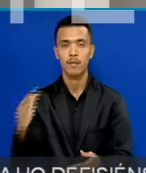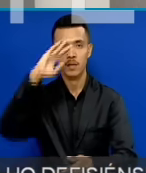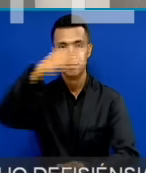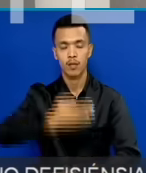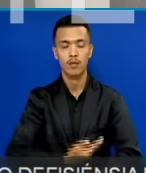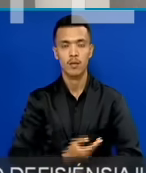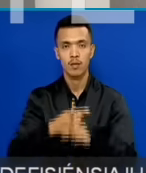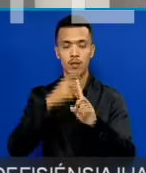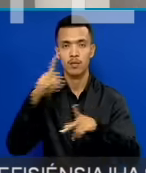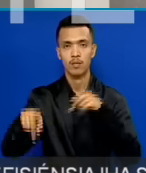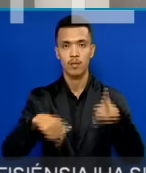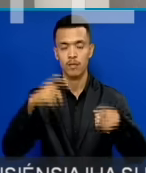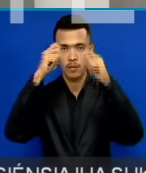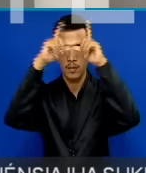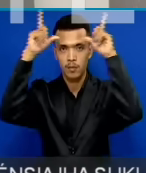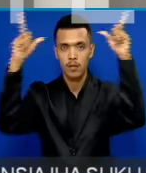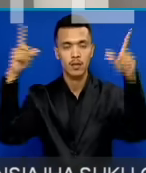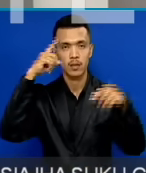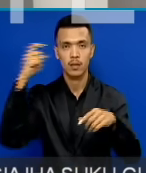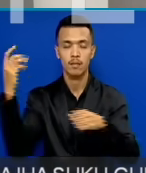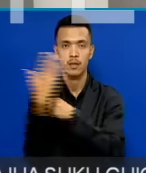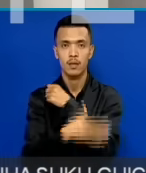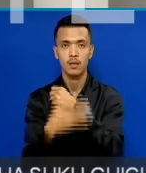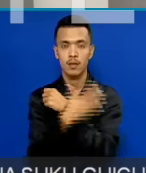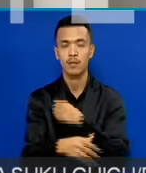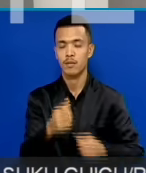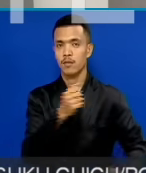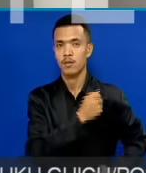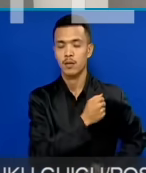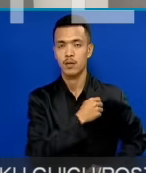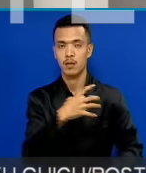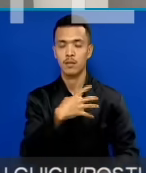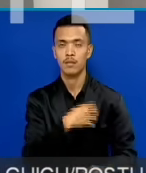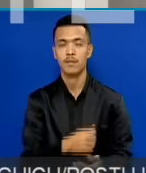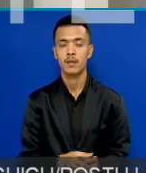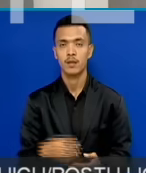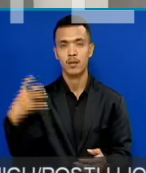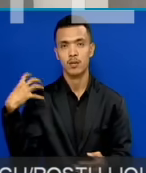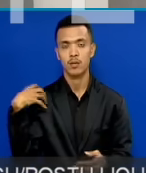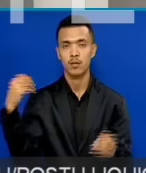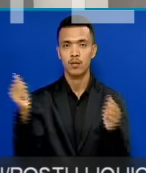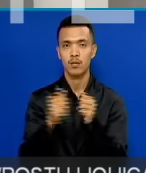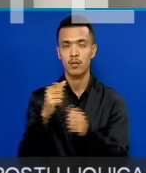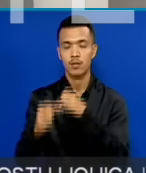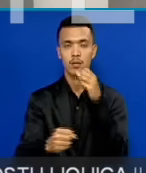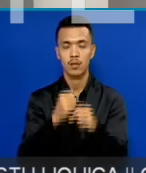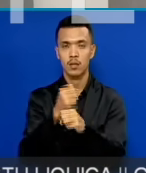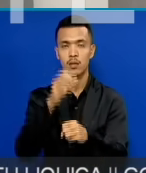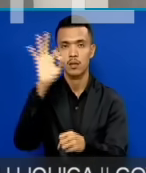povo Timor-Leste. Tama razão mira nema Polícia Militar. Instituição ida rotina sanur